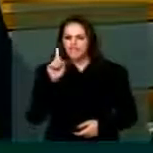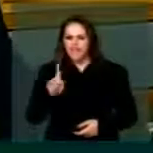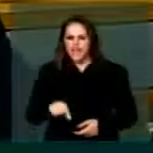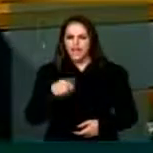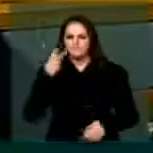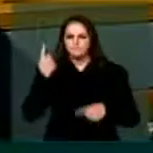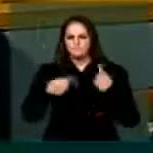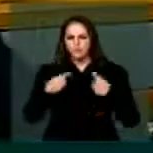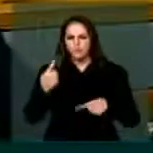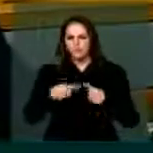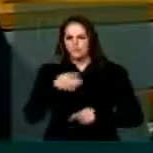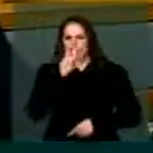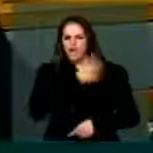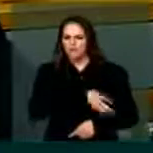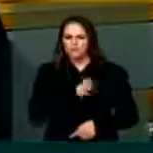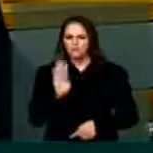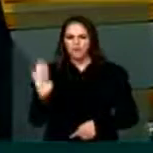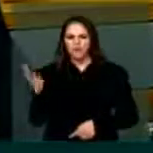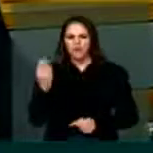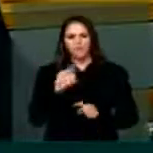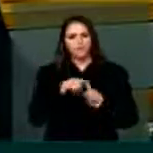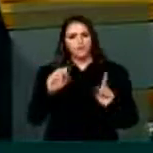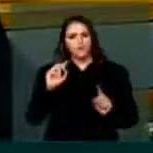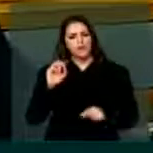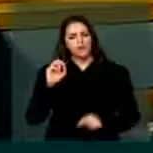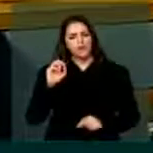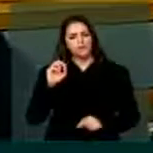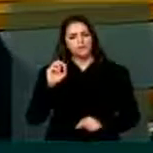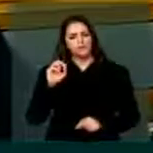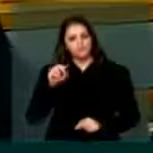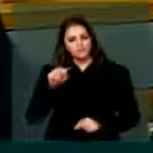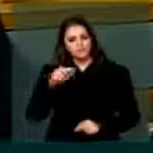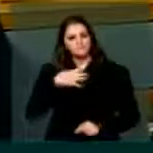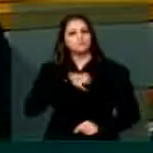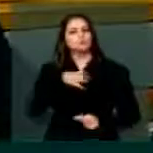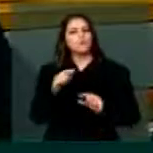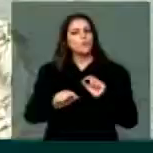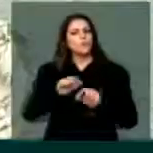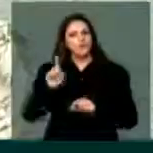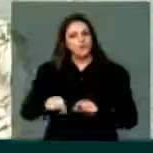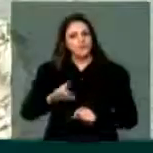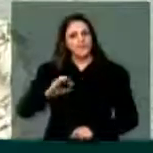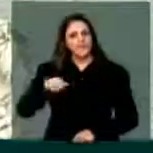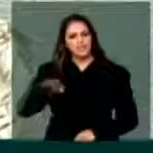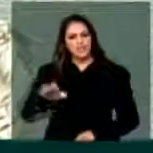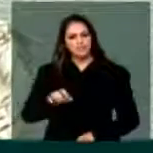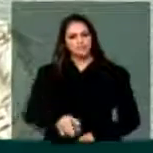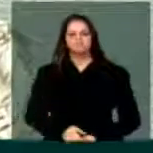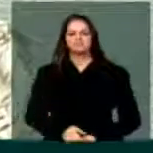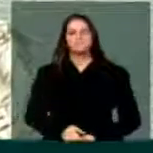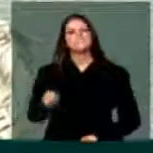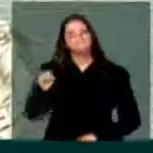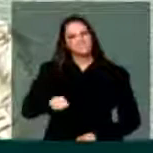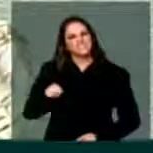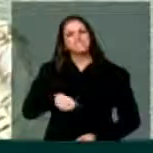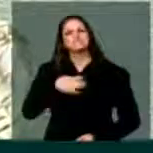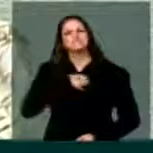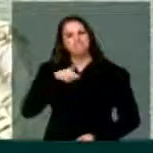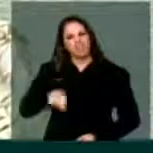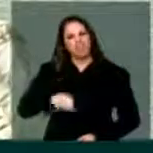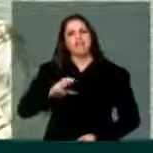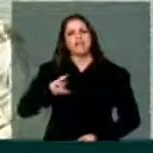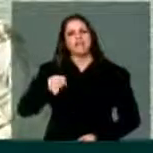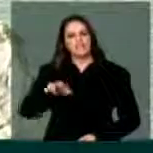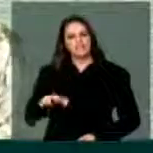você assistiu, como você depois, crimes sendo cometidos, uma quadrilha operando? Eu vi como crimes. Em momento algum,